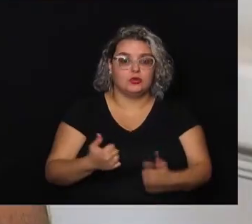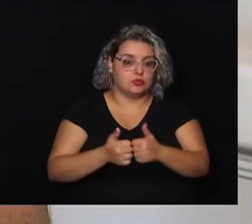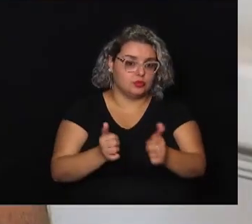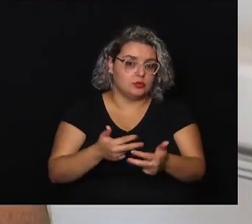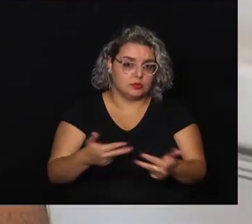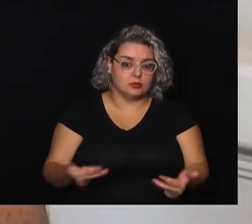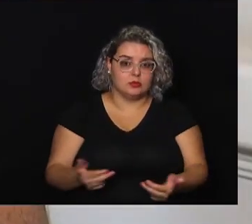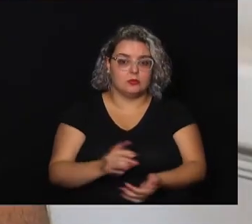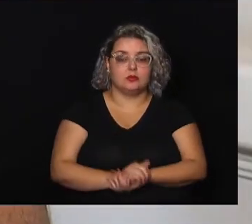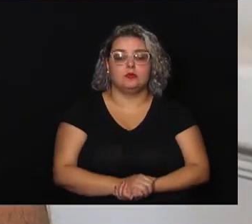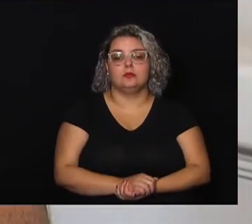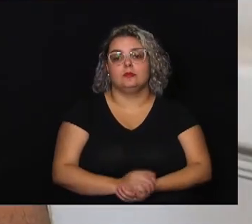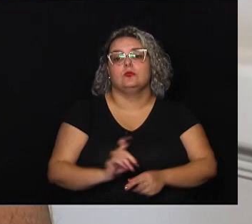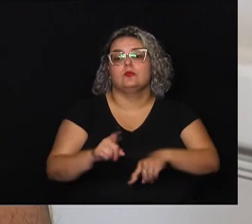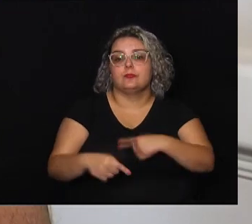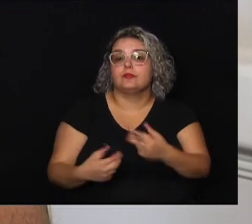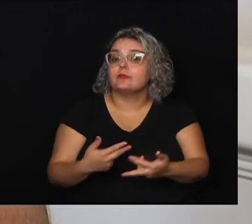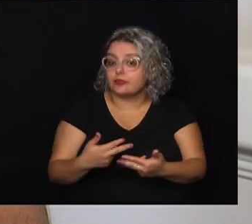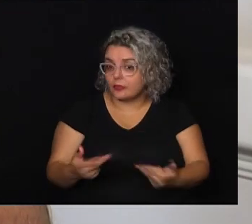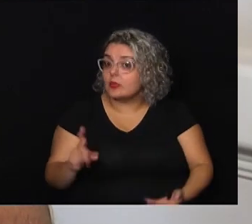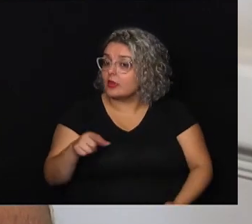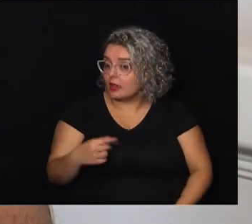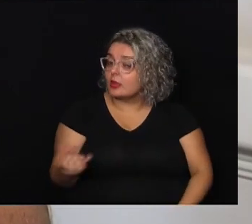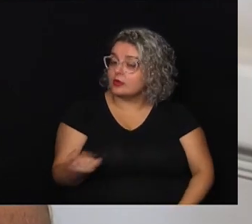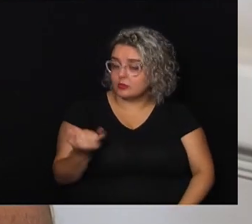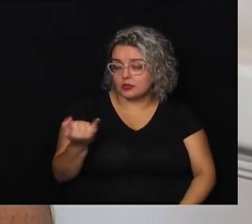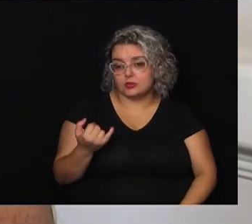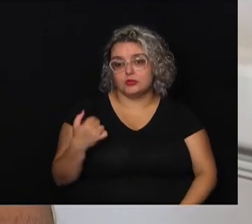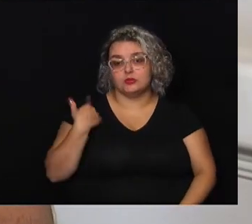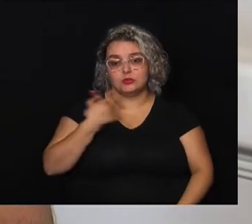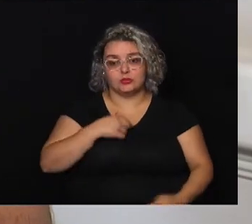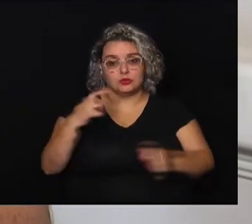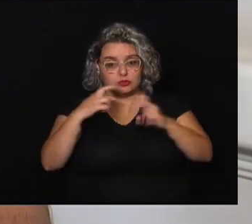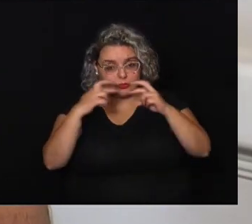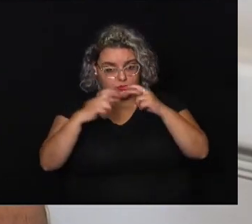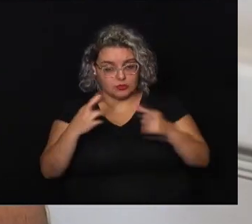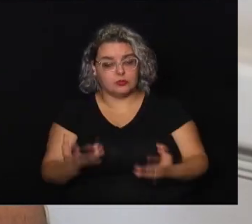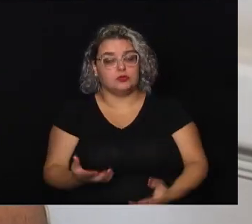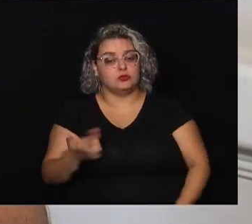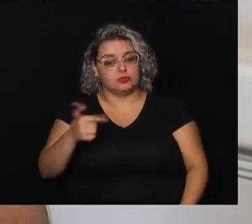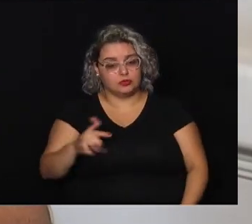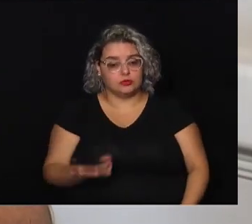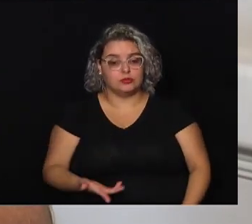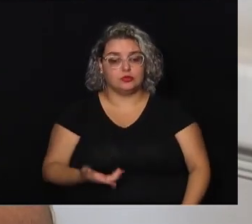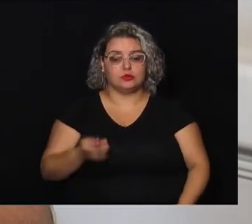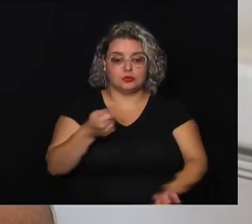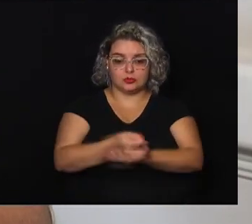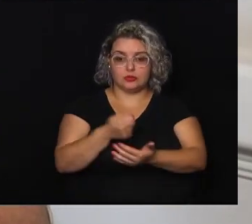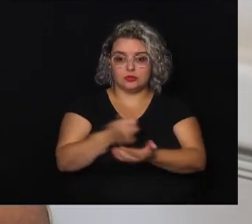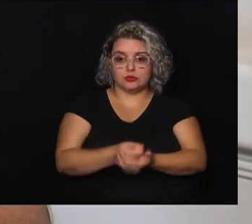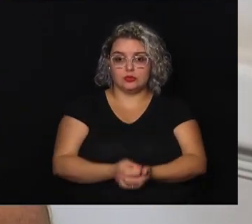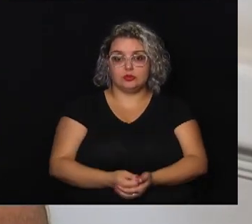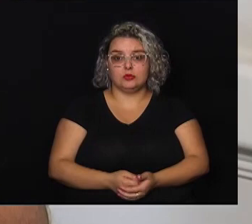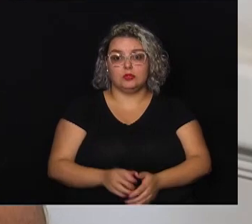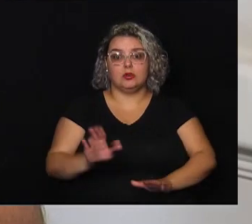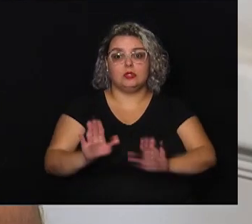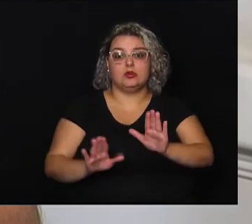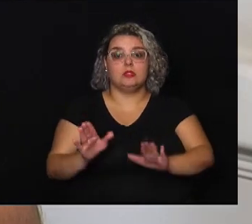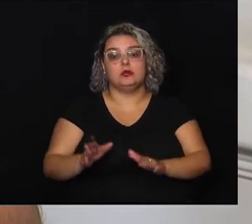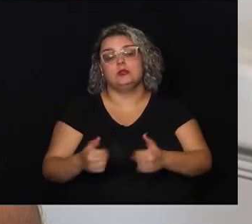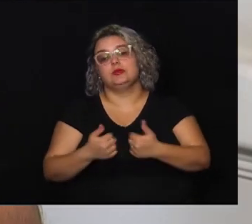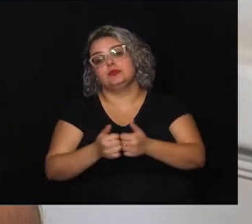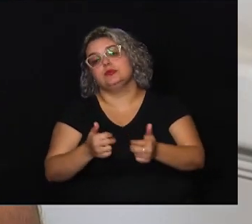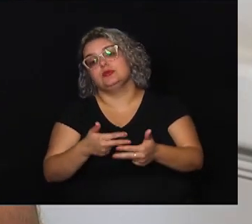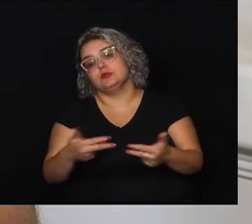municipal. Um outro ponto também que é importante, que estamos de olho e esse ano vamos estar em cima, é da licitação do transporte, onde